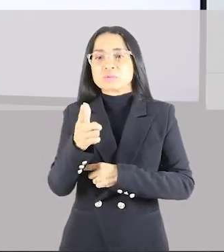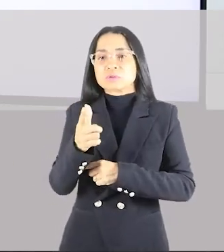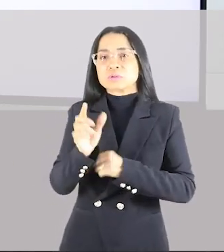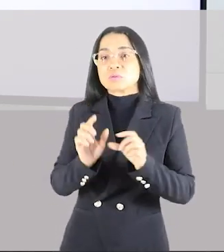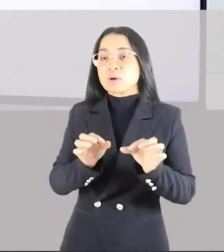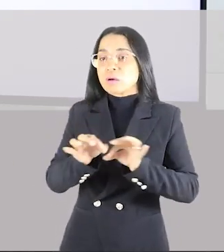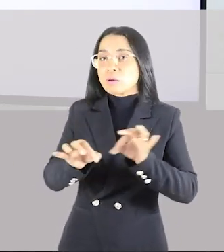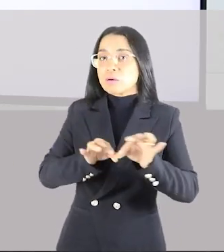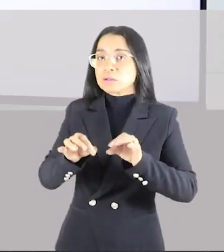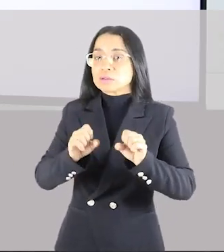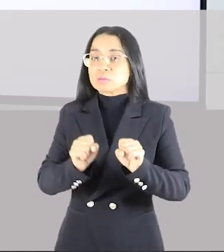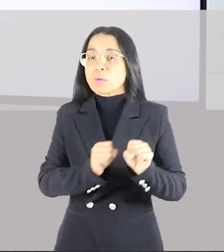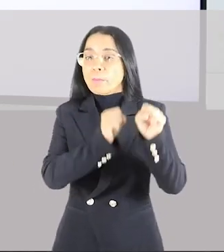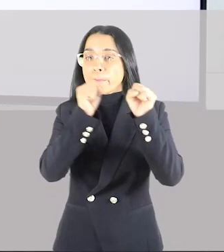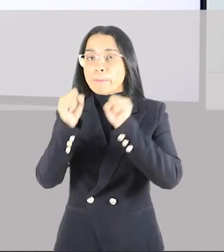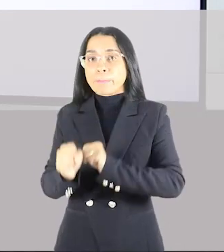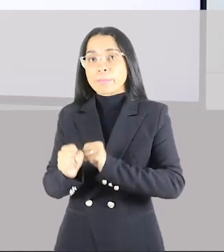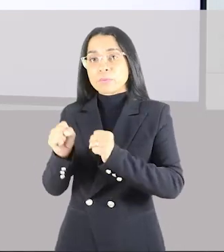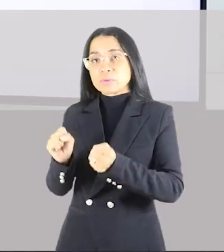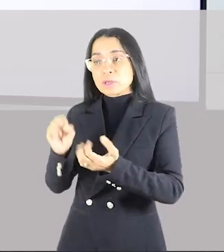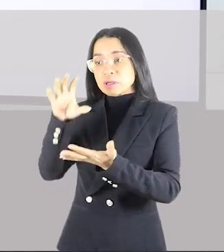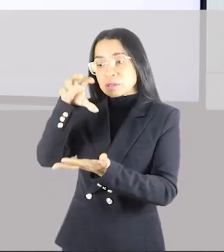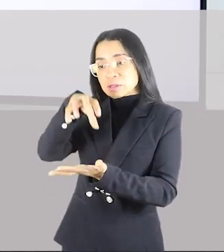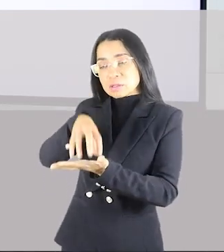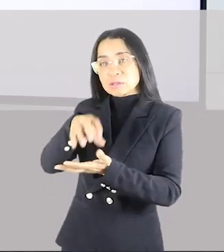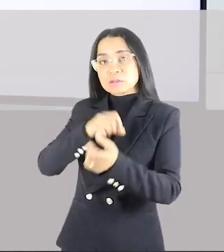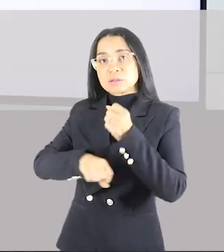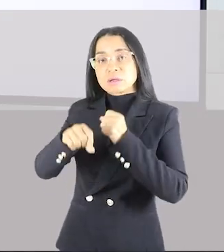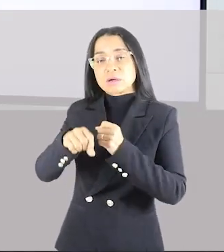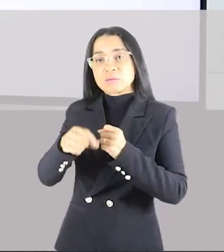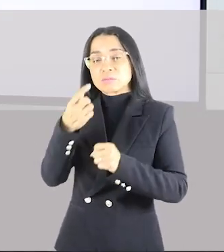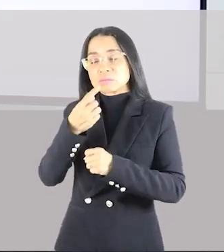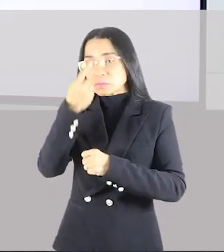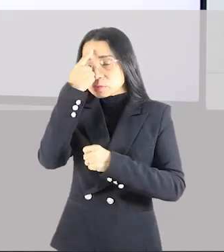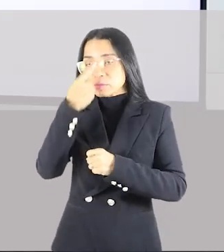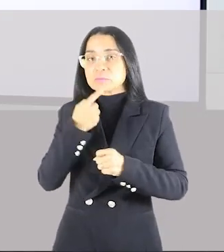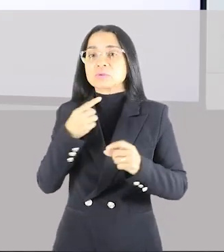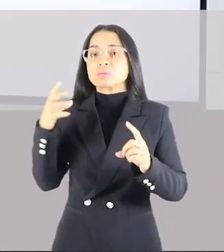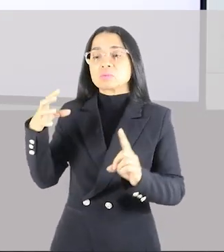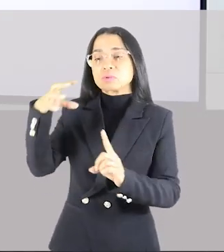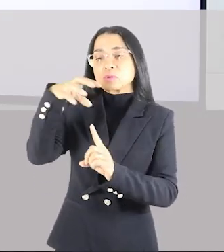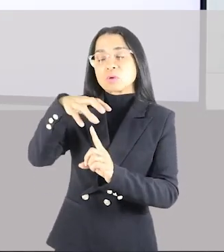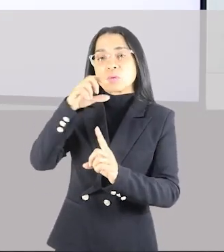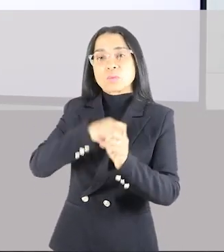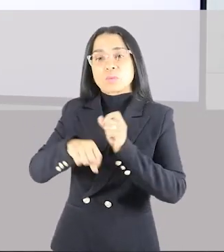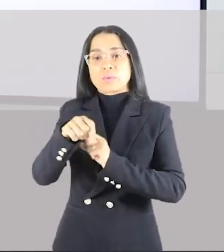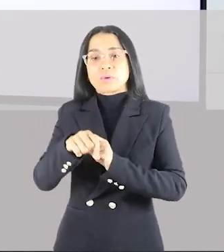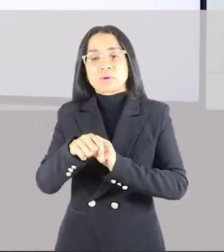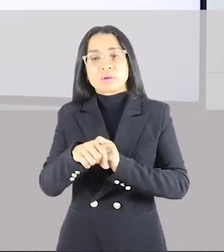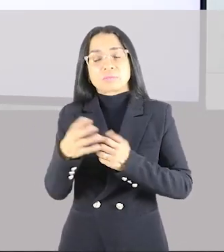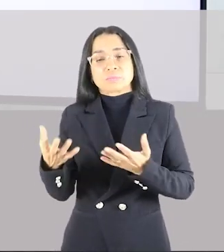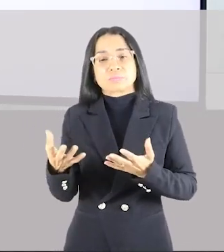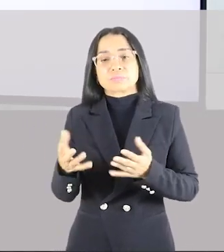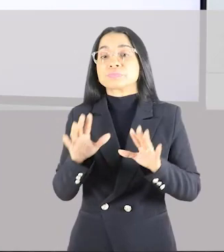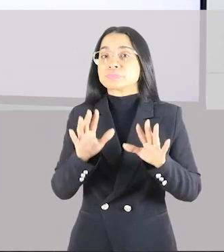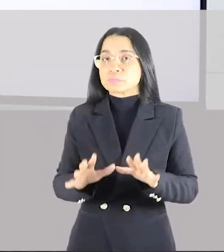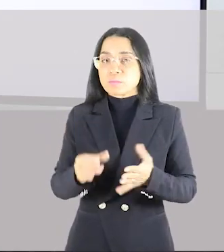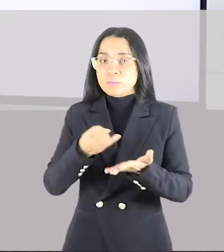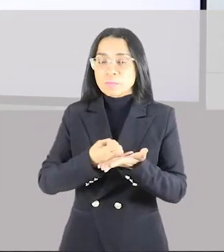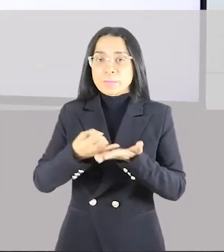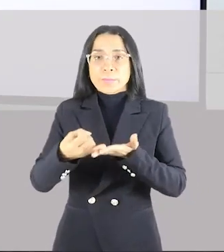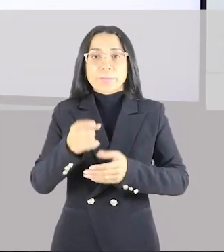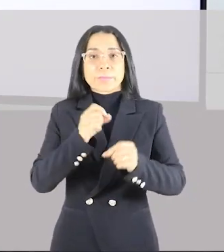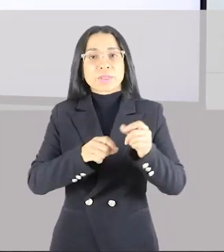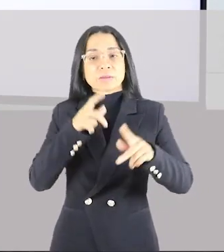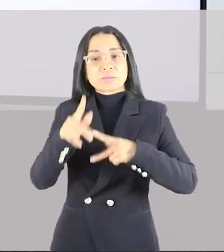constituição de um poder central na figura de um rei, como nós vamos ter, por exemplo, dos faraós, um pouco mais à frente. Mas nesse início